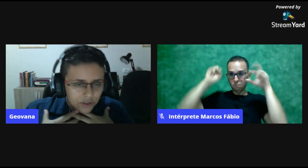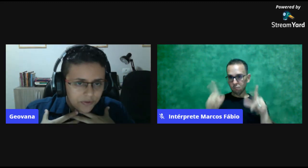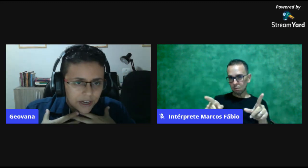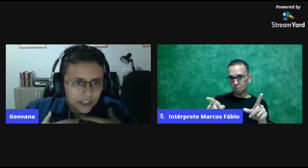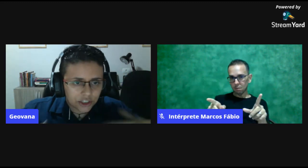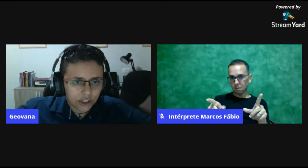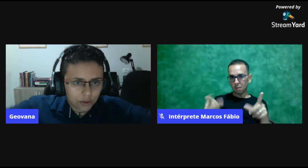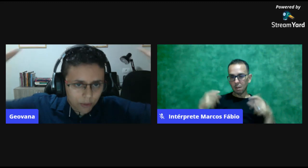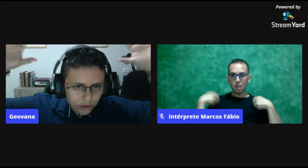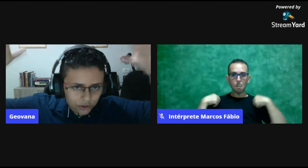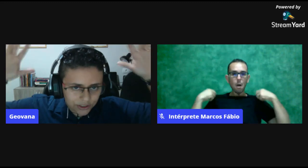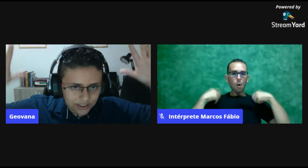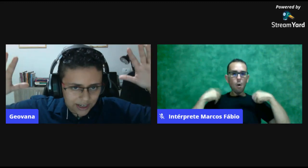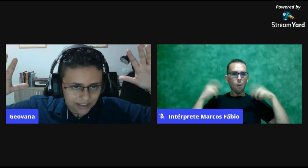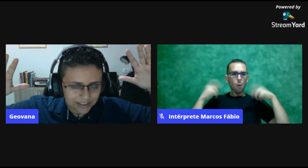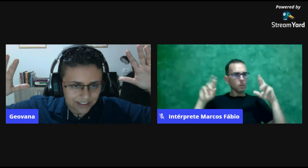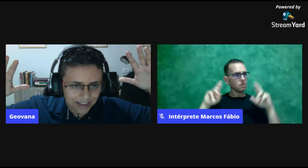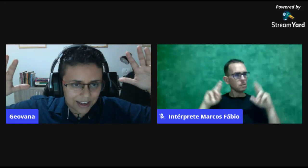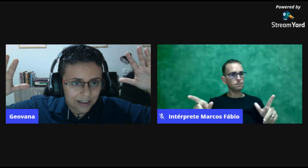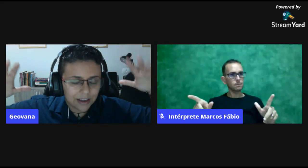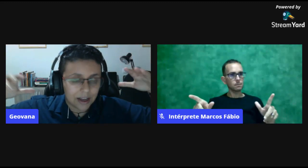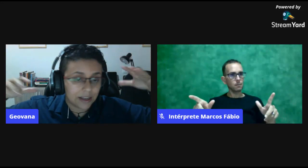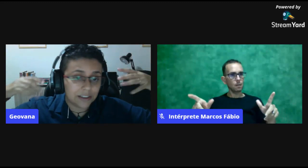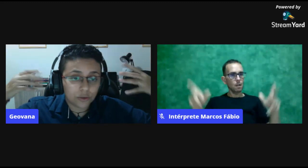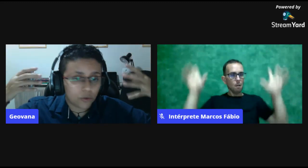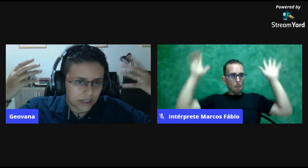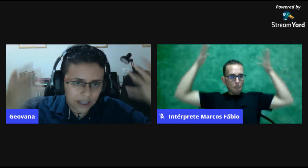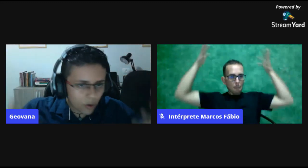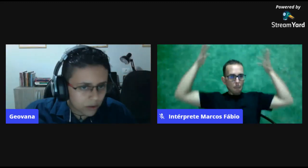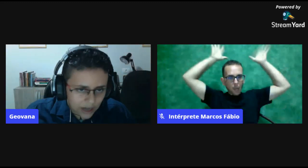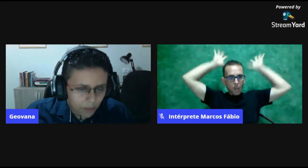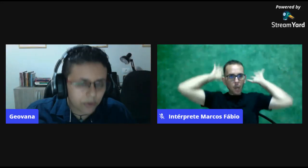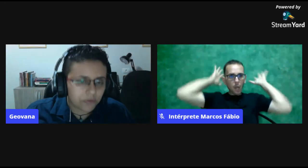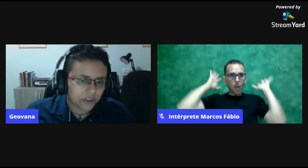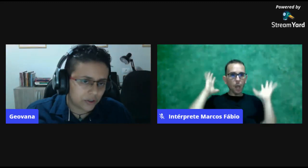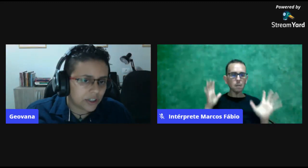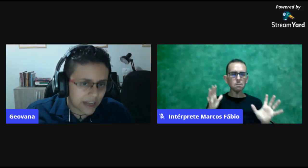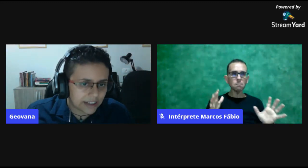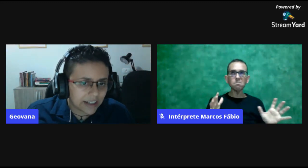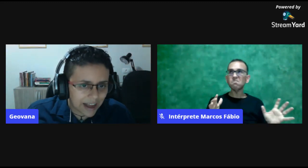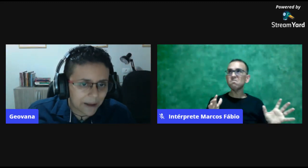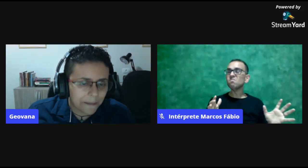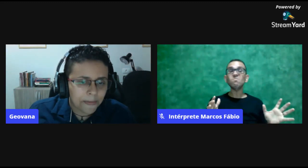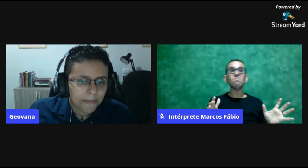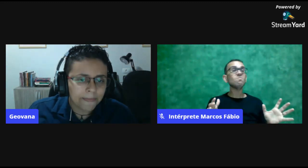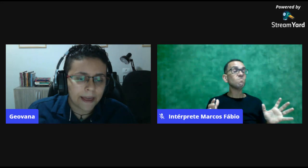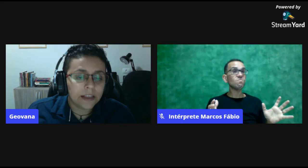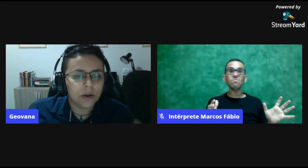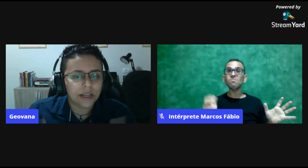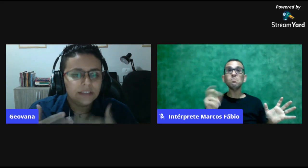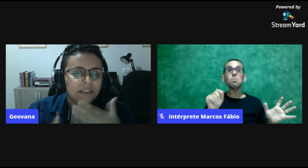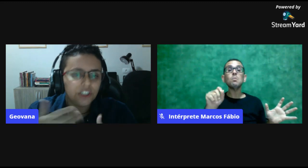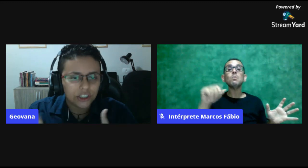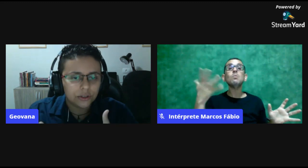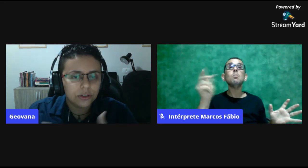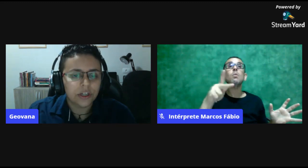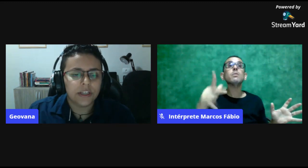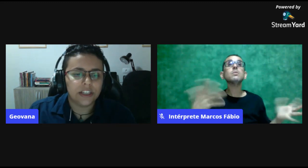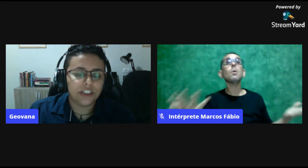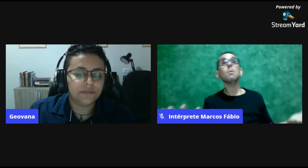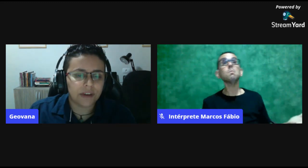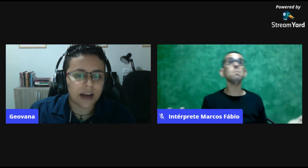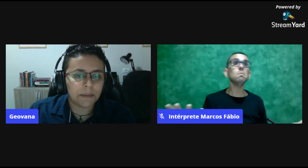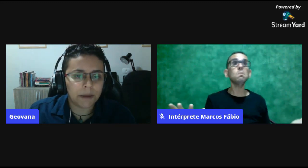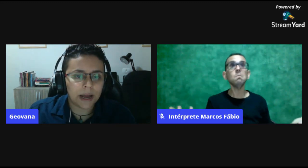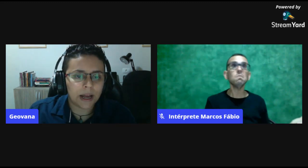roupa diferente e um monte de coisa atrás, né? A criança não consegue nem encontrar o professor dela lá, né? Então, é nesse sentido